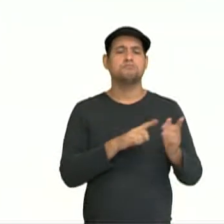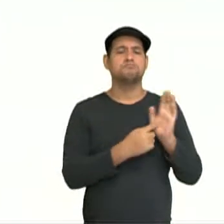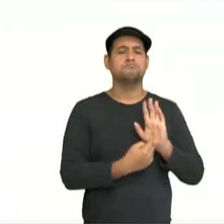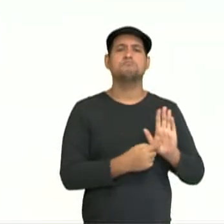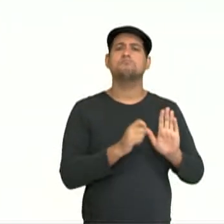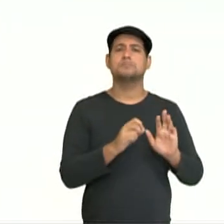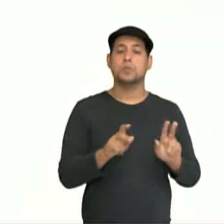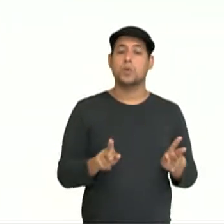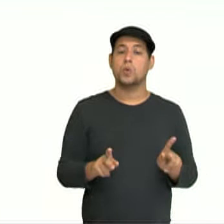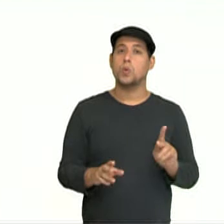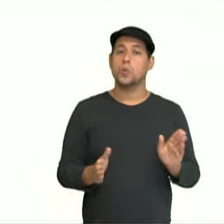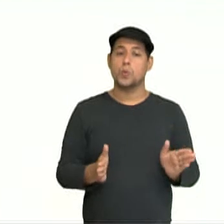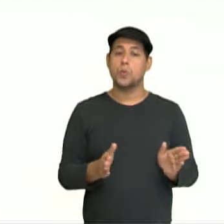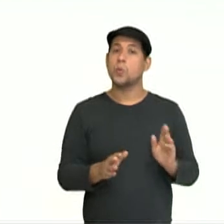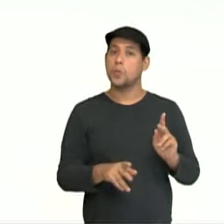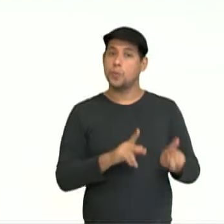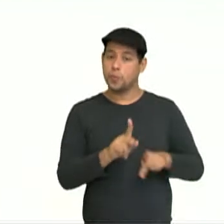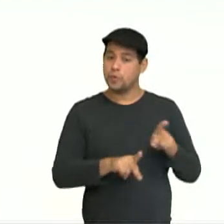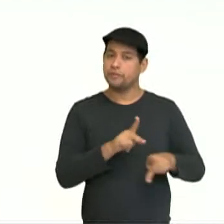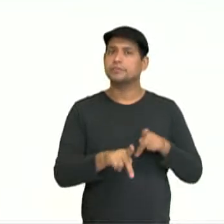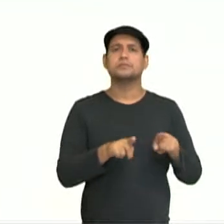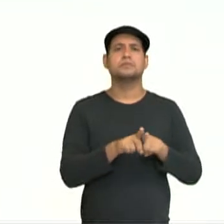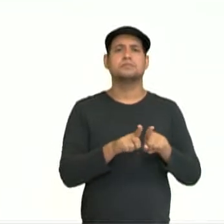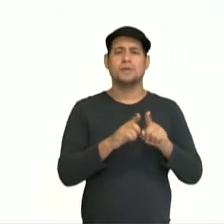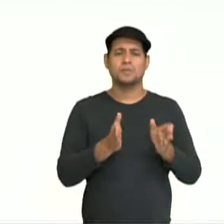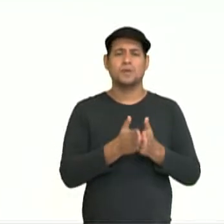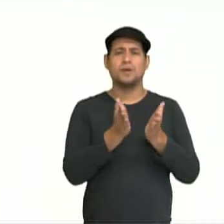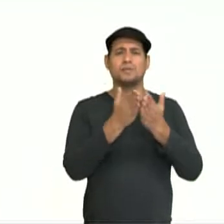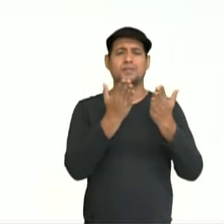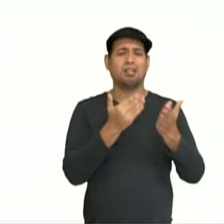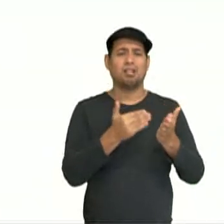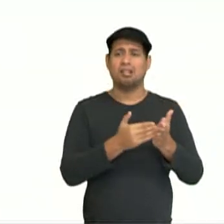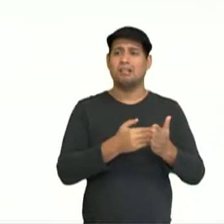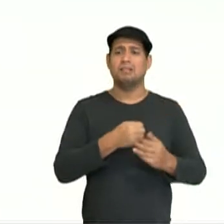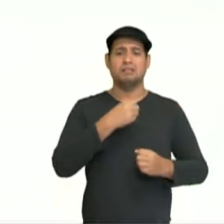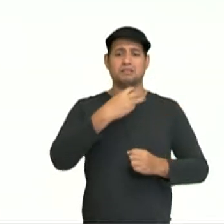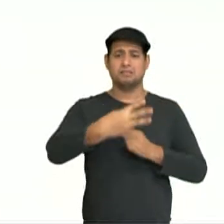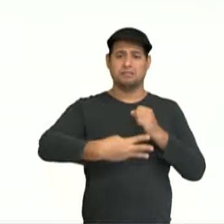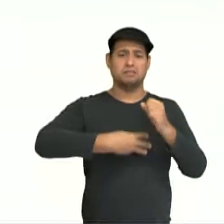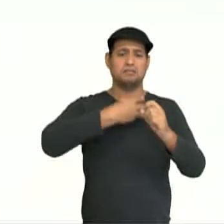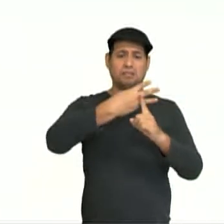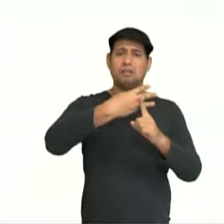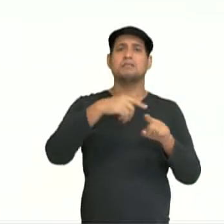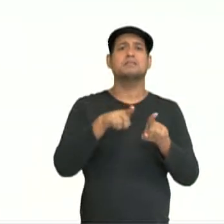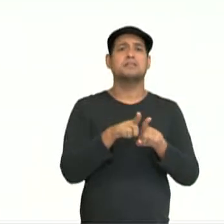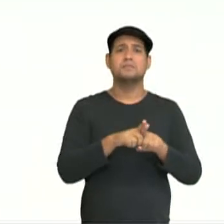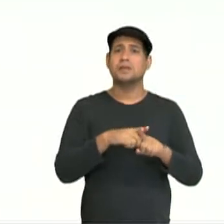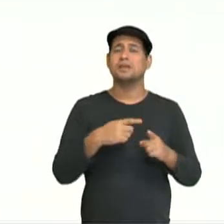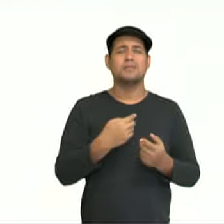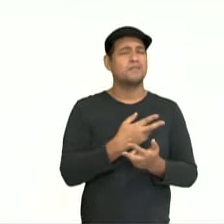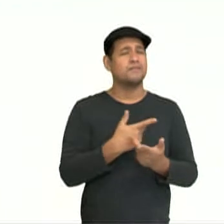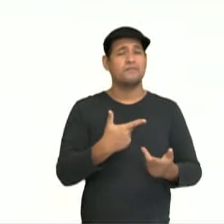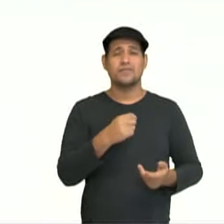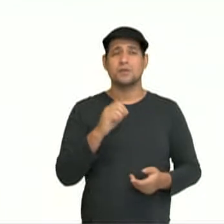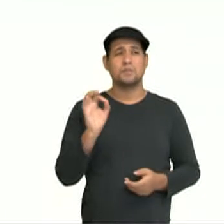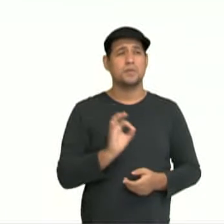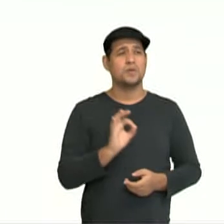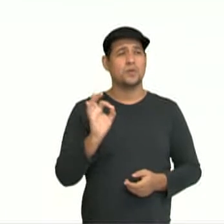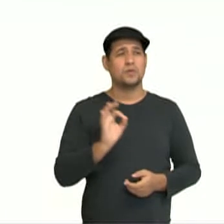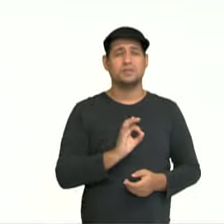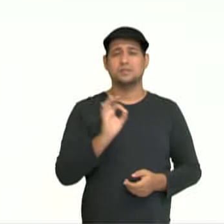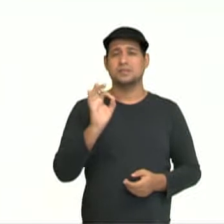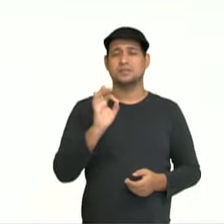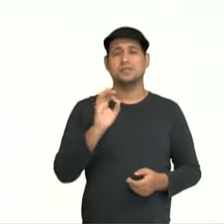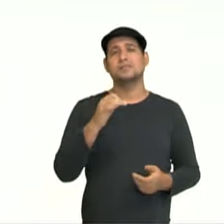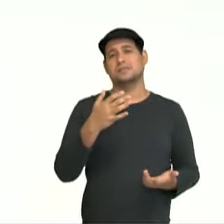que a população abaixo da linha da pobreza atinge e triplica quase 27 milhões de brasileiros. Para isso, a